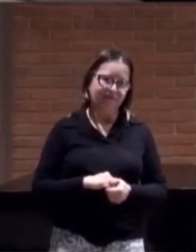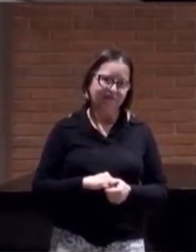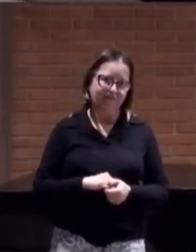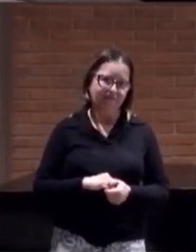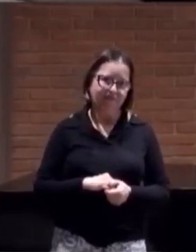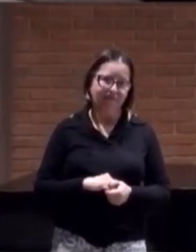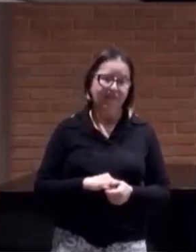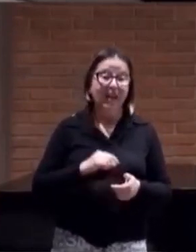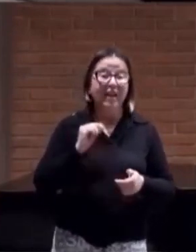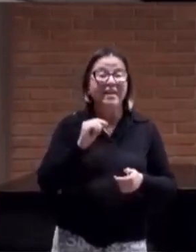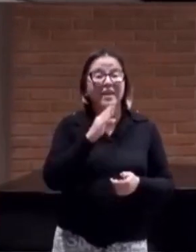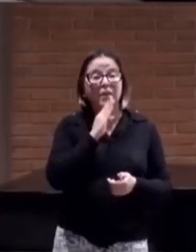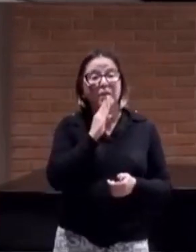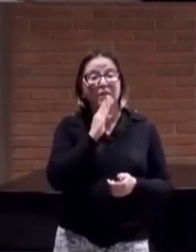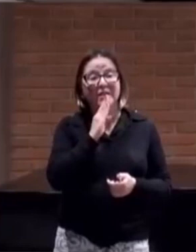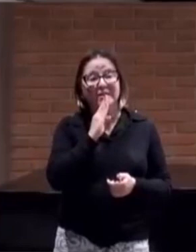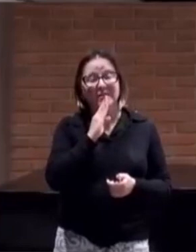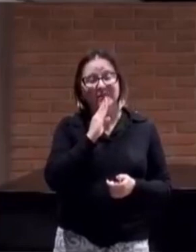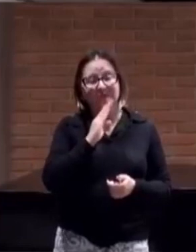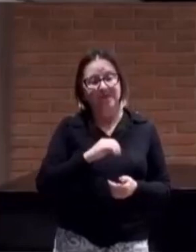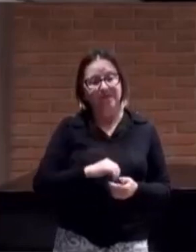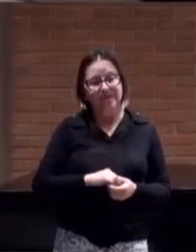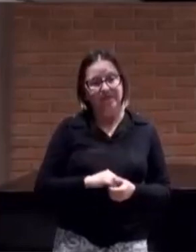Quem o conhecerá?